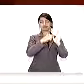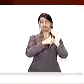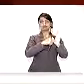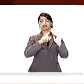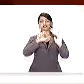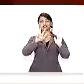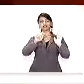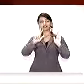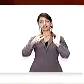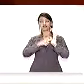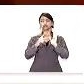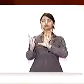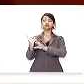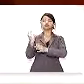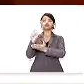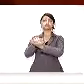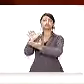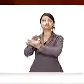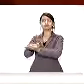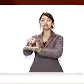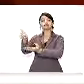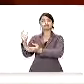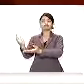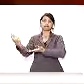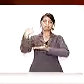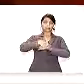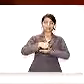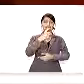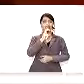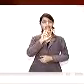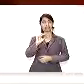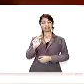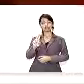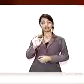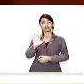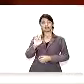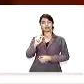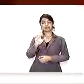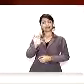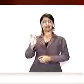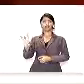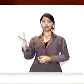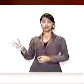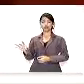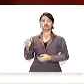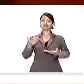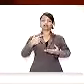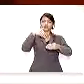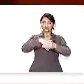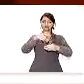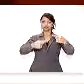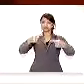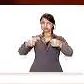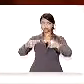valor equivalente a 300 ufesps para cada um voto que está em discussão